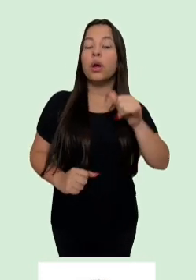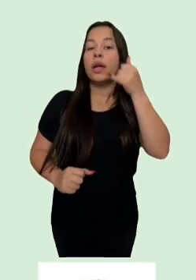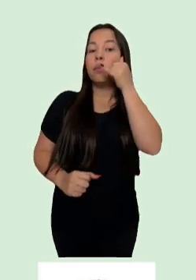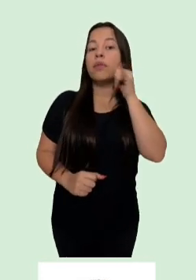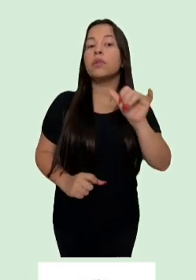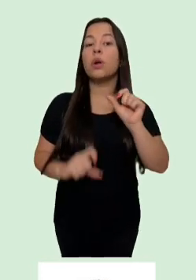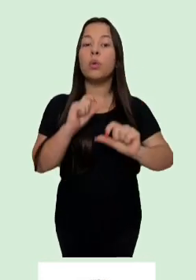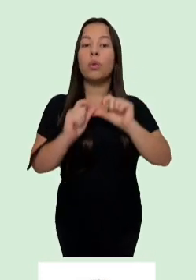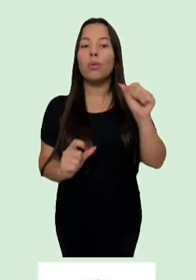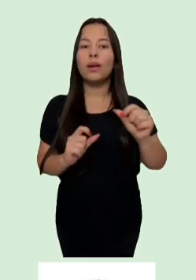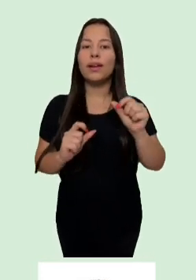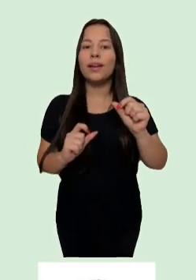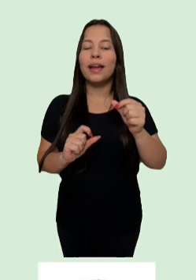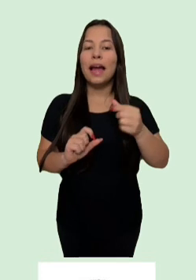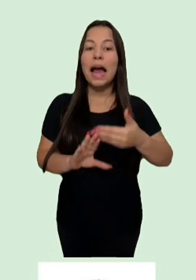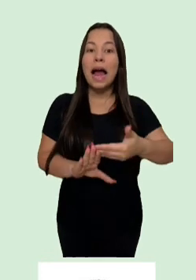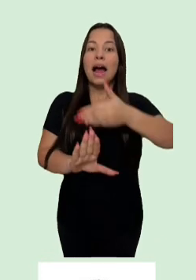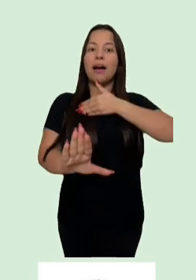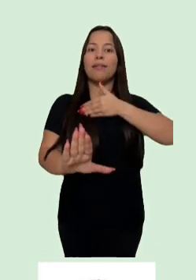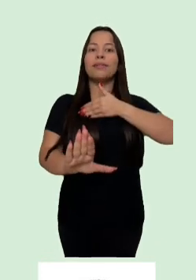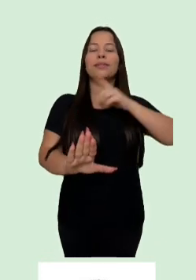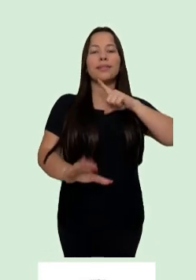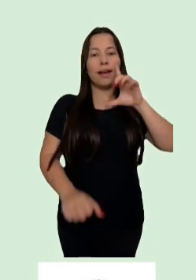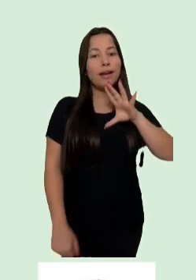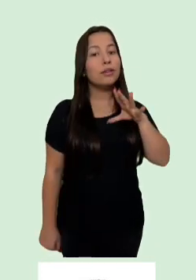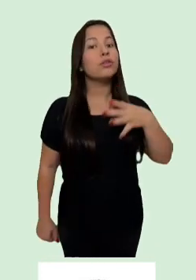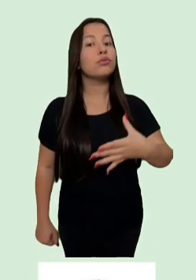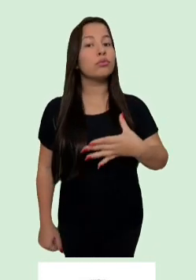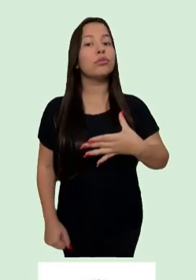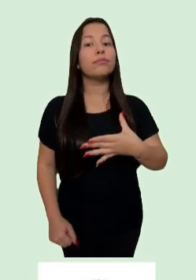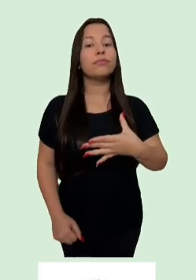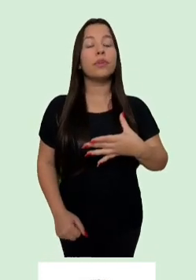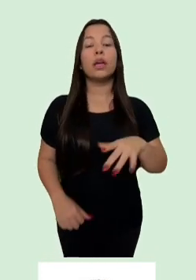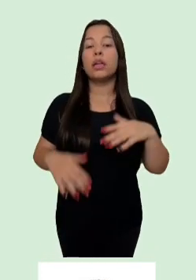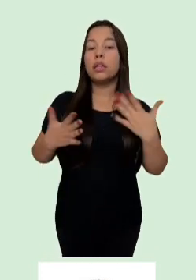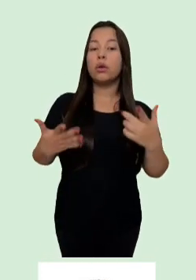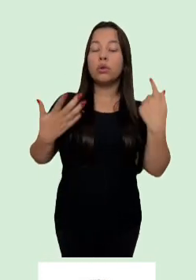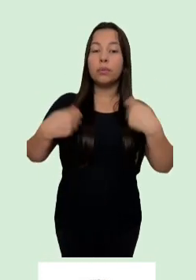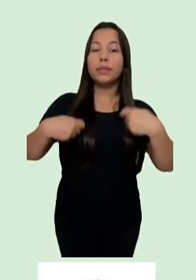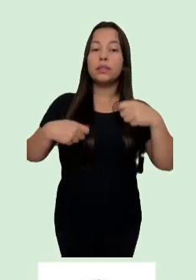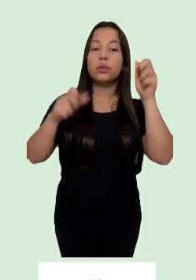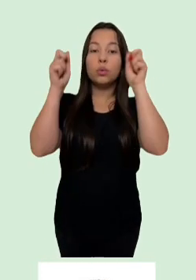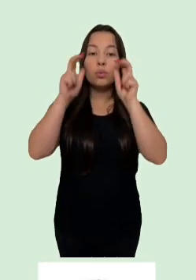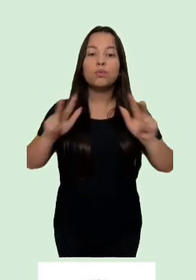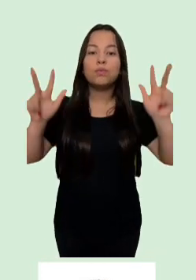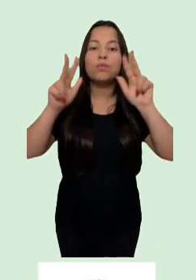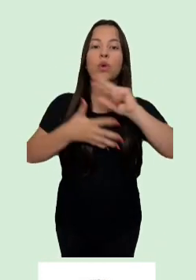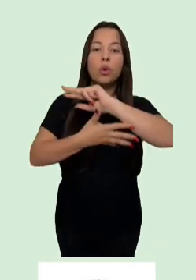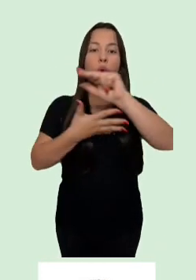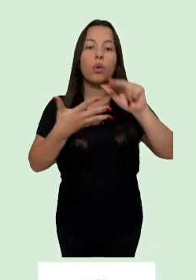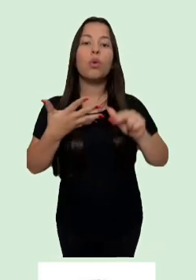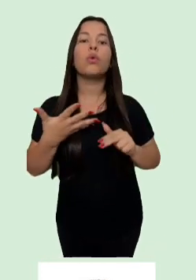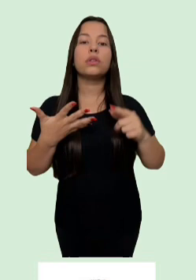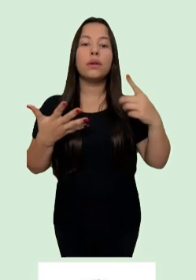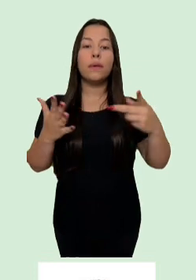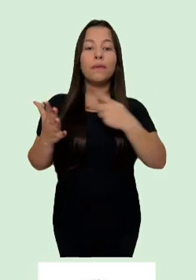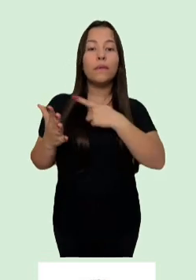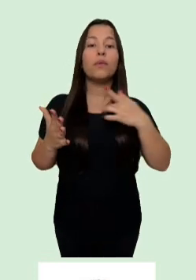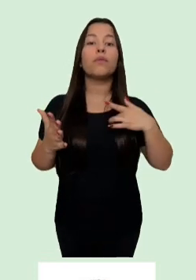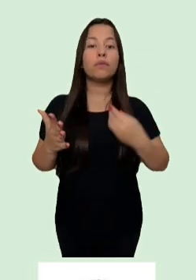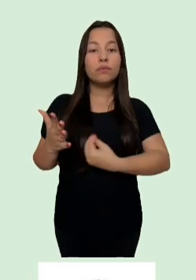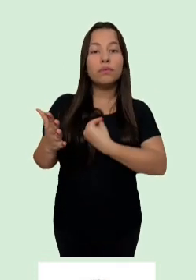prevenção é agir antes da doença acontecer. E temos que estar atento a alguns fatores de qualidade de